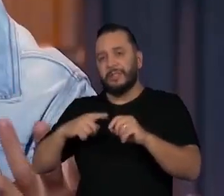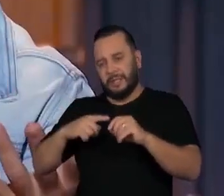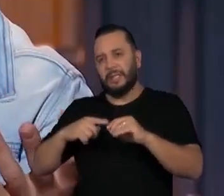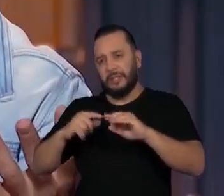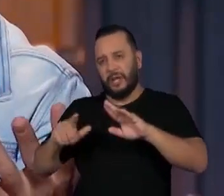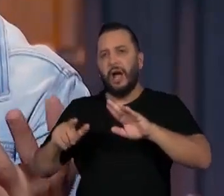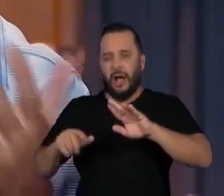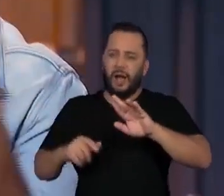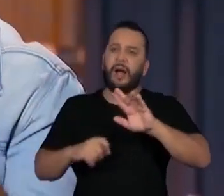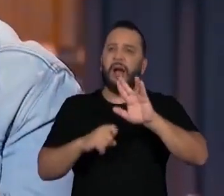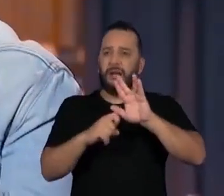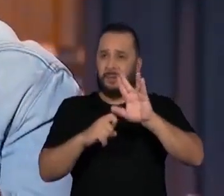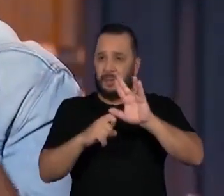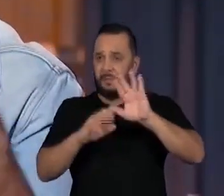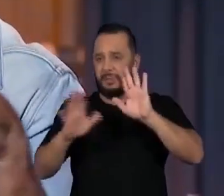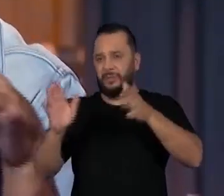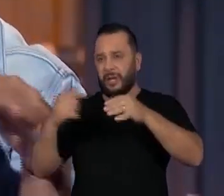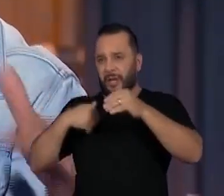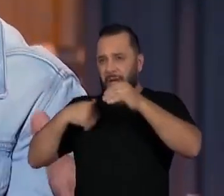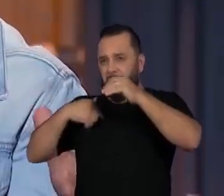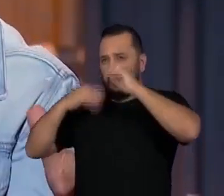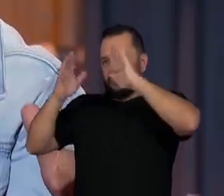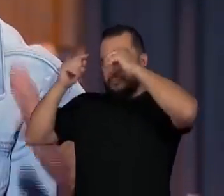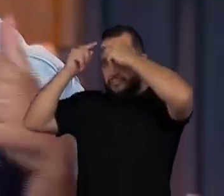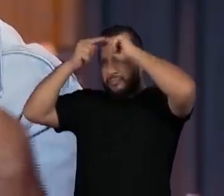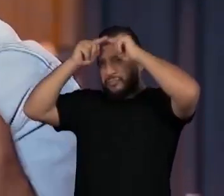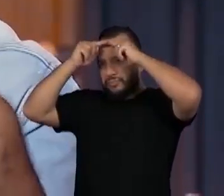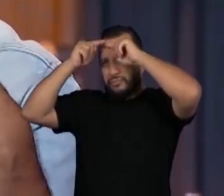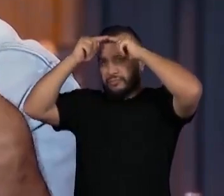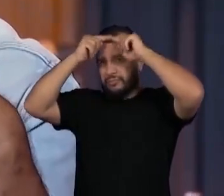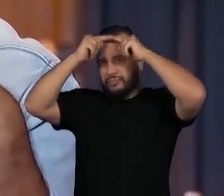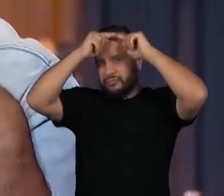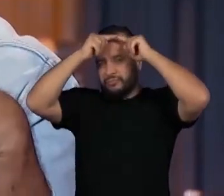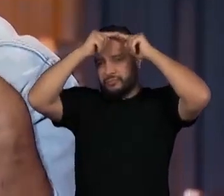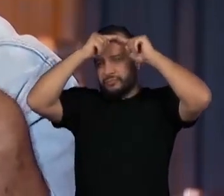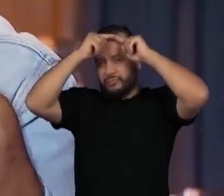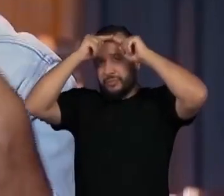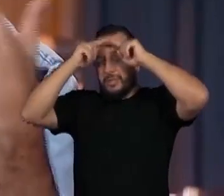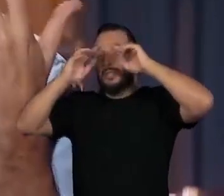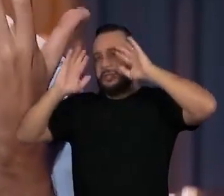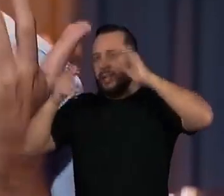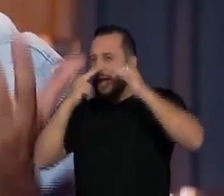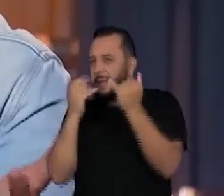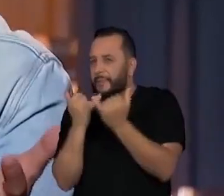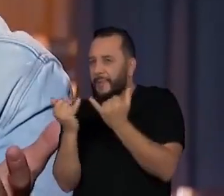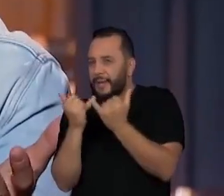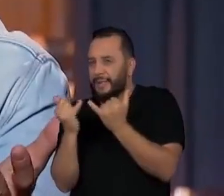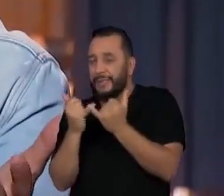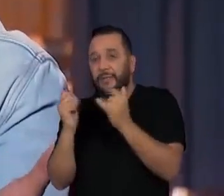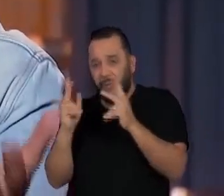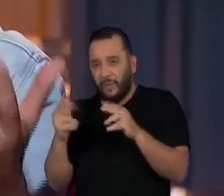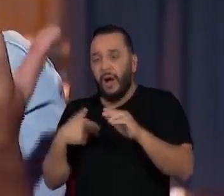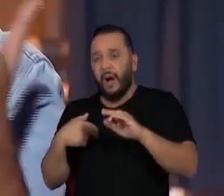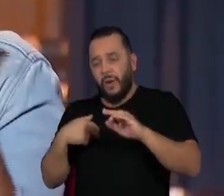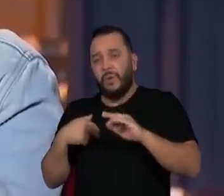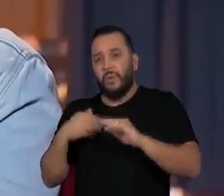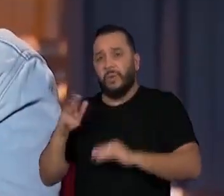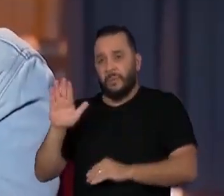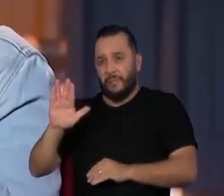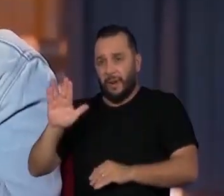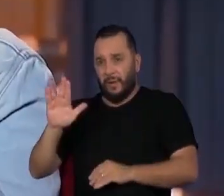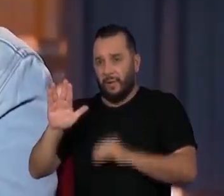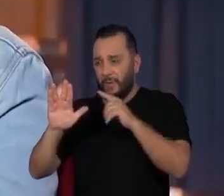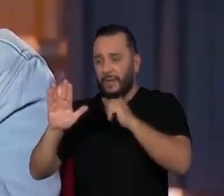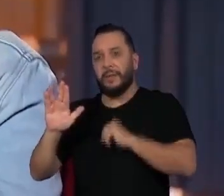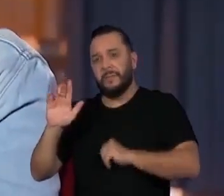produzem essas conexões em essa profissão ela decai com o tempo os canabinoides são substâncias semelhantes àquelas da maconha só que